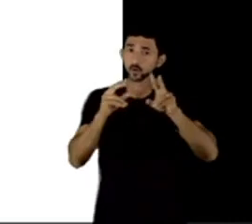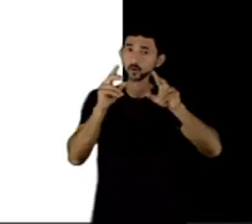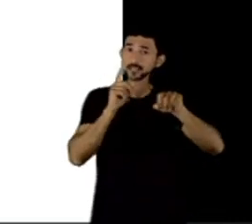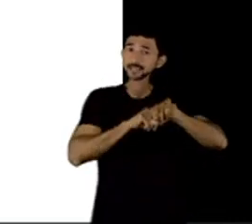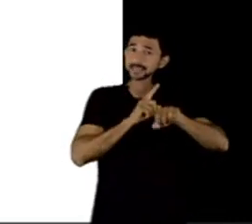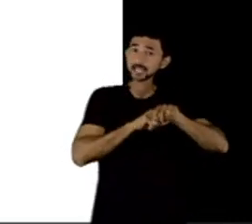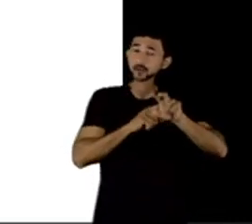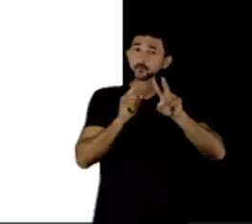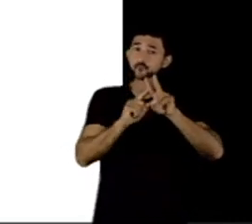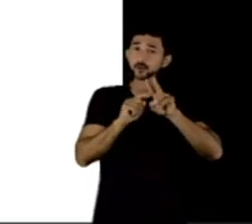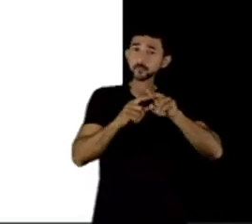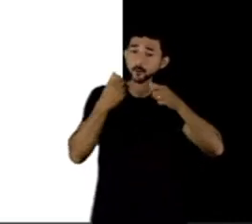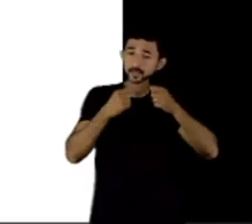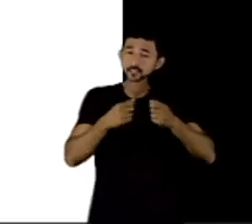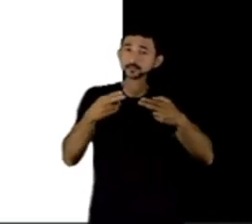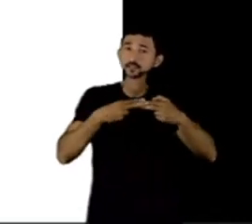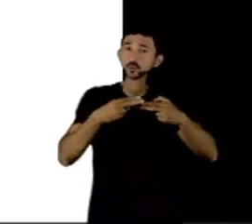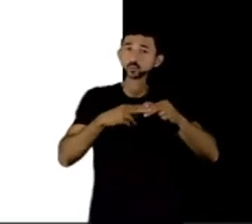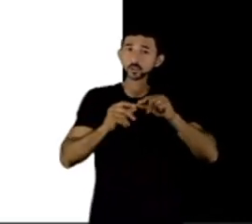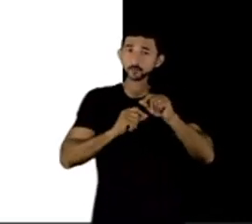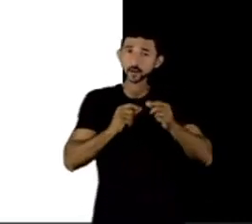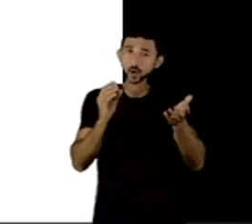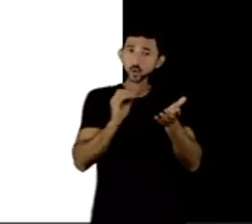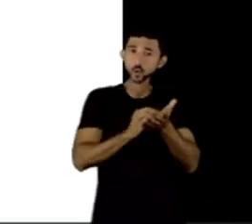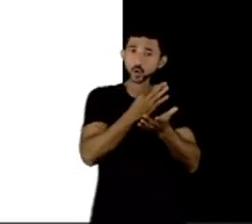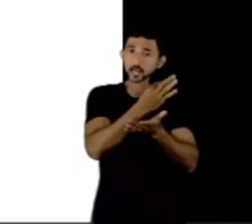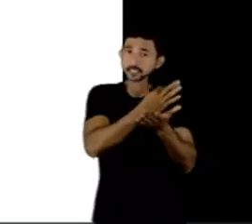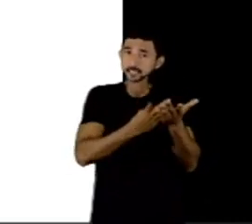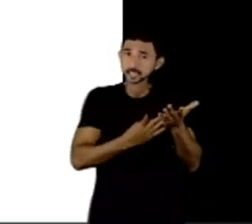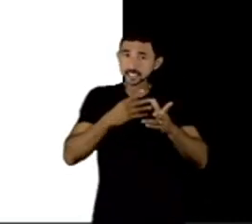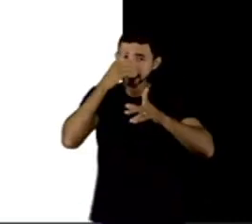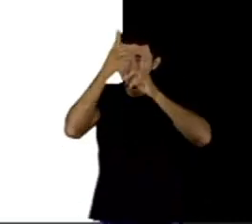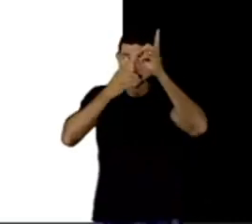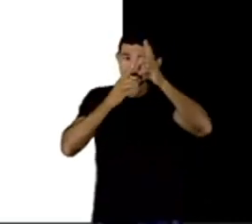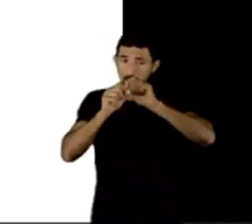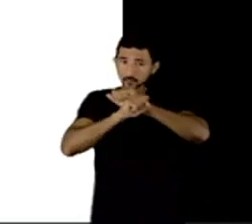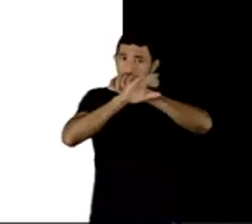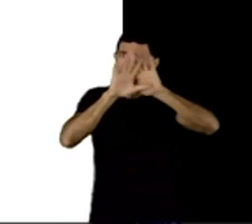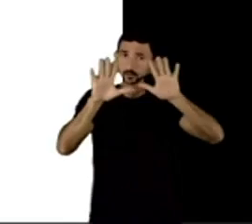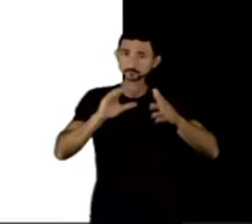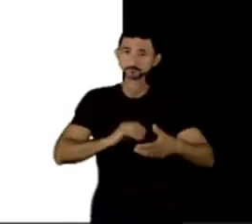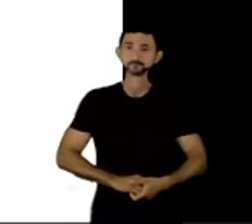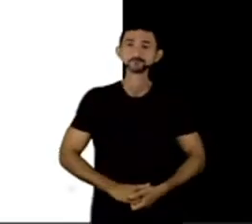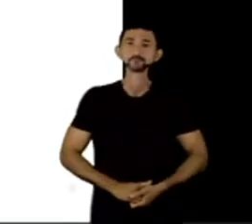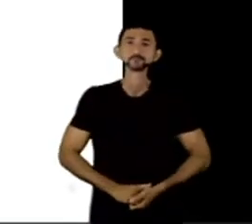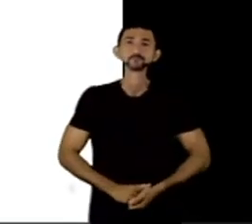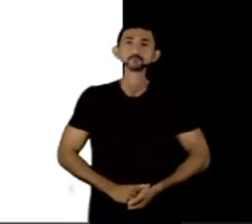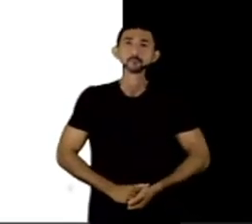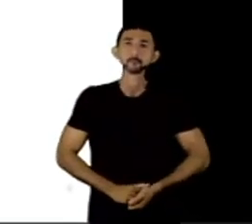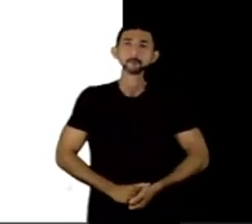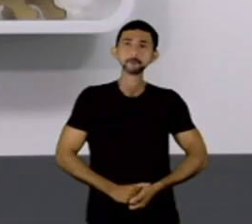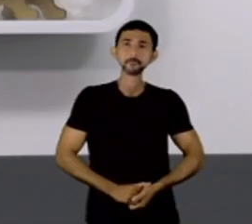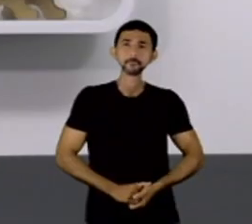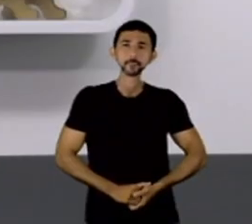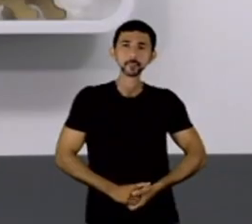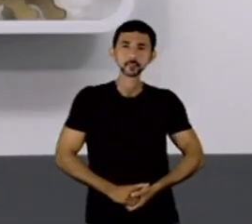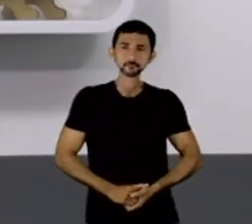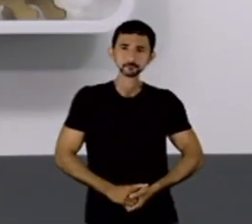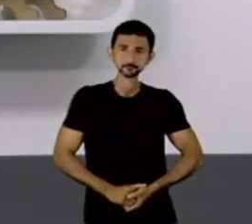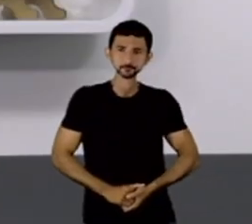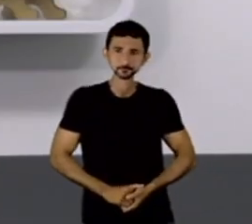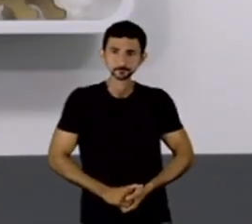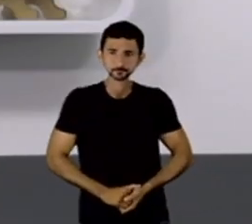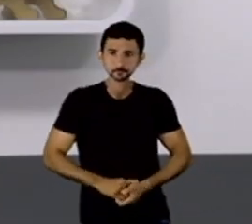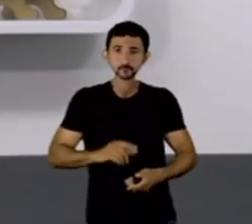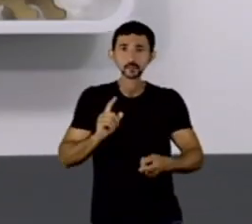tempo verbal você precisa utilizar para você deixar as suas ideias claras. Ok? Olha para mim um pouquinho para a gente falar